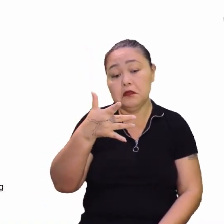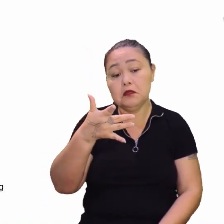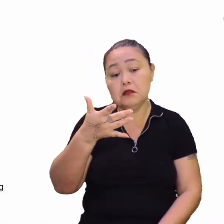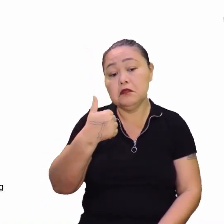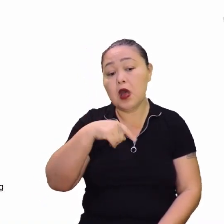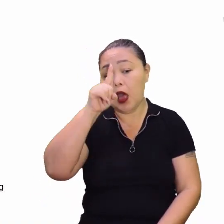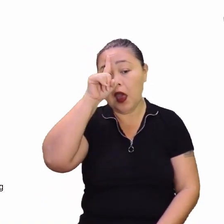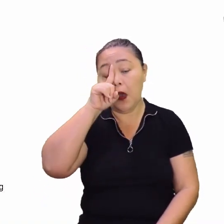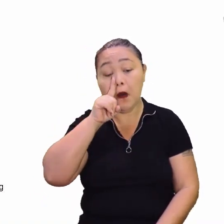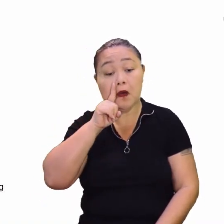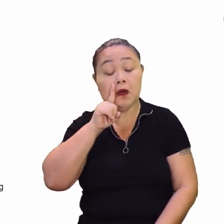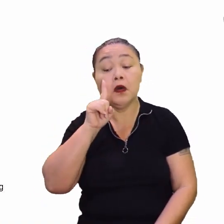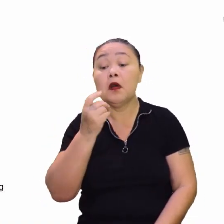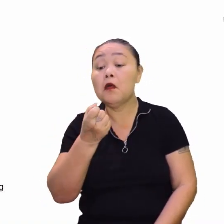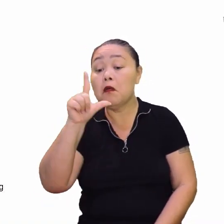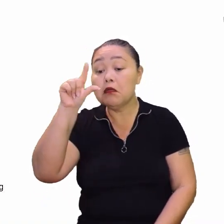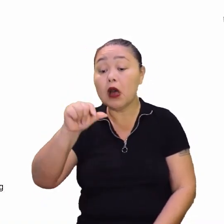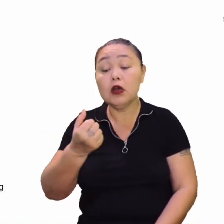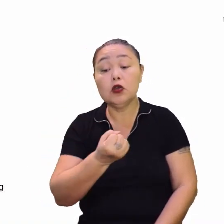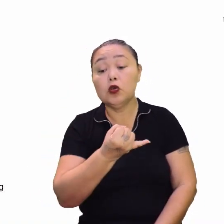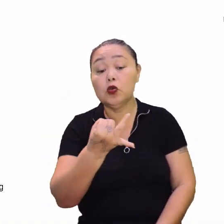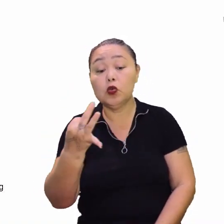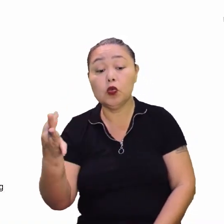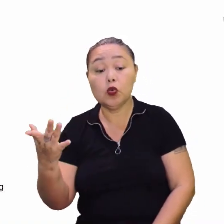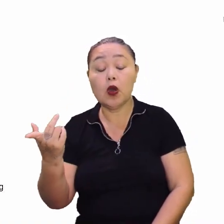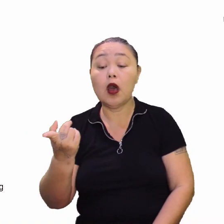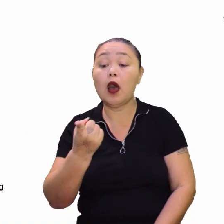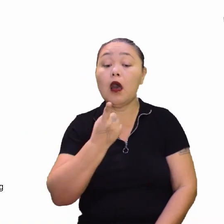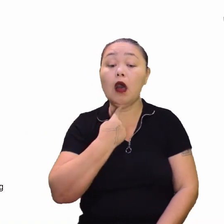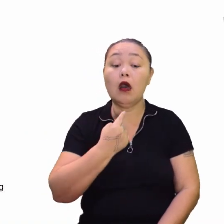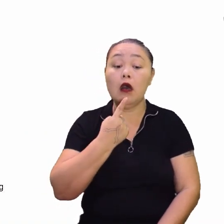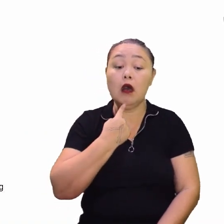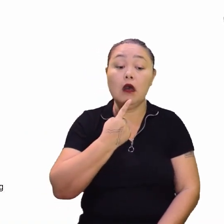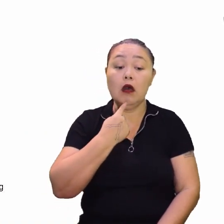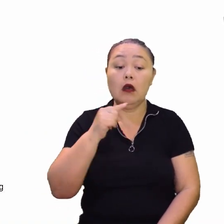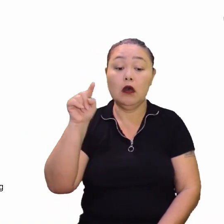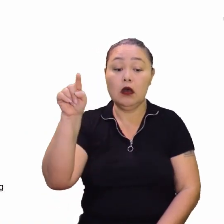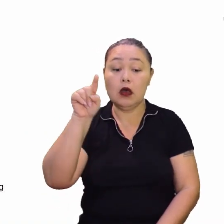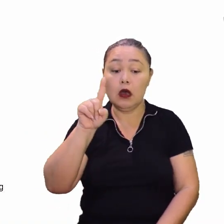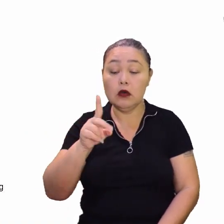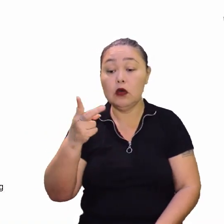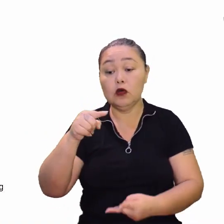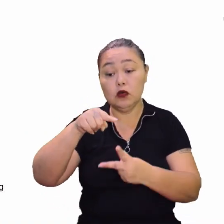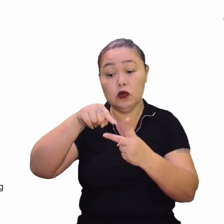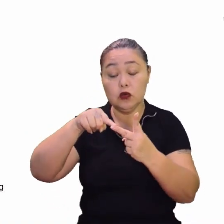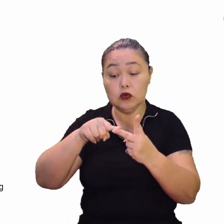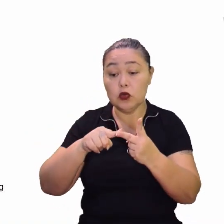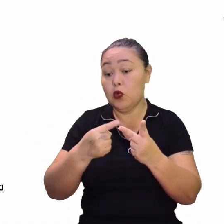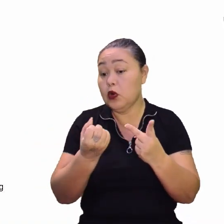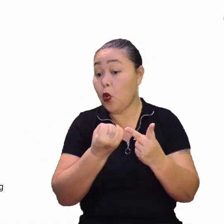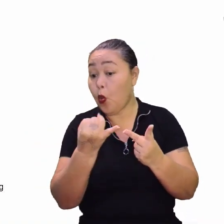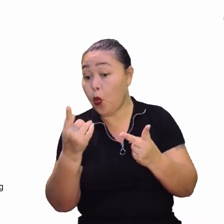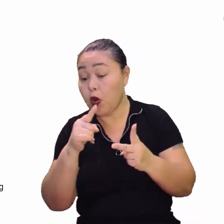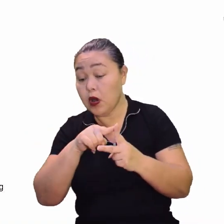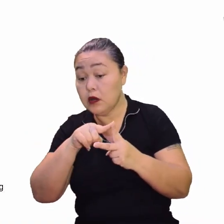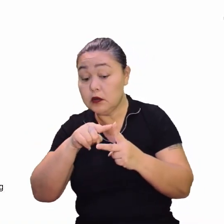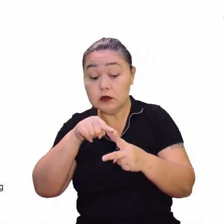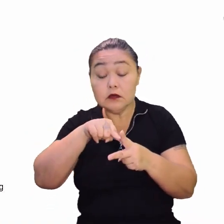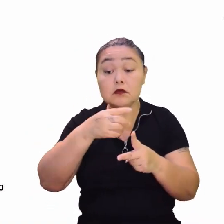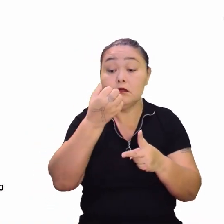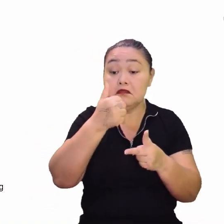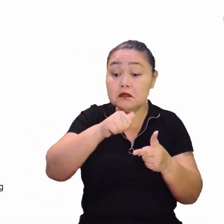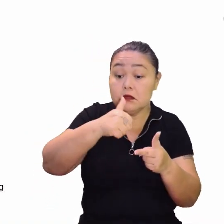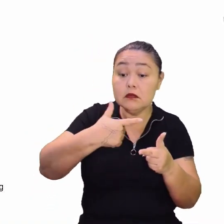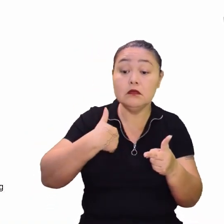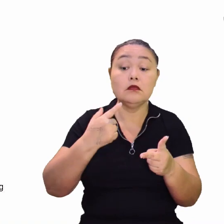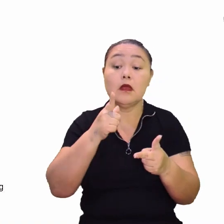O amarelo, baixa quantidade. E o vermelho, baixa quantidade e qualidade. Então, gente tem baixa quantidade,